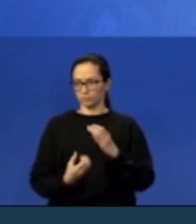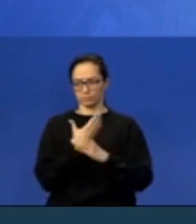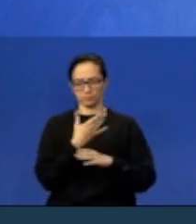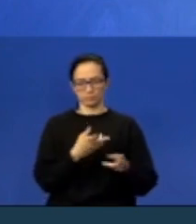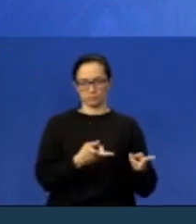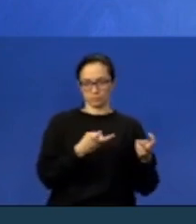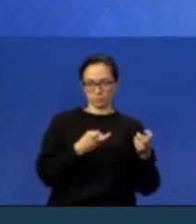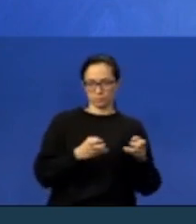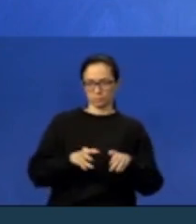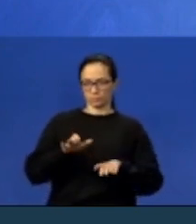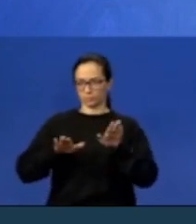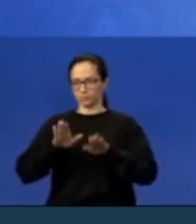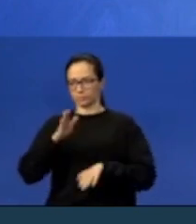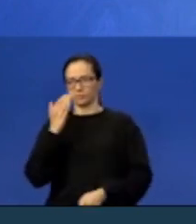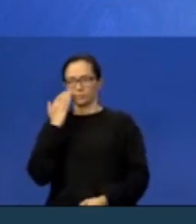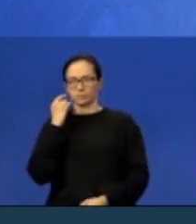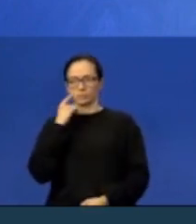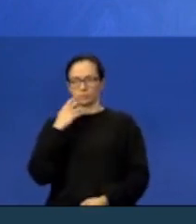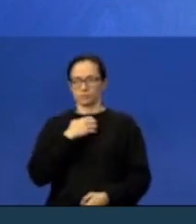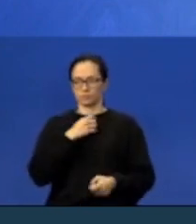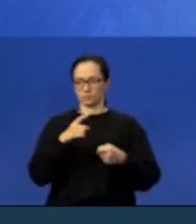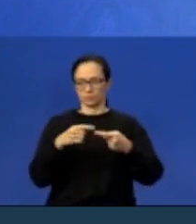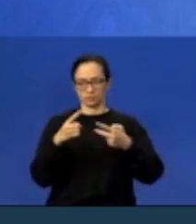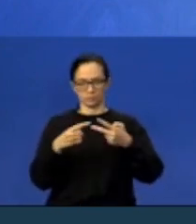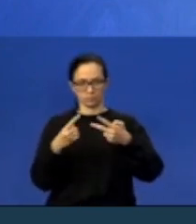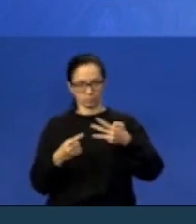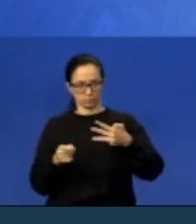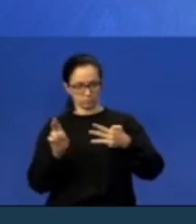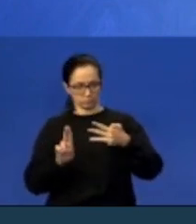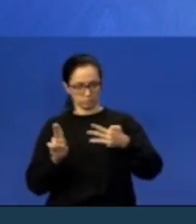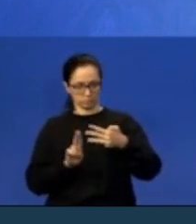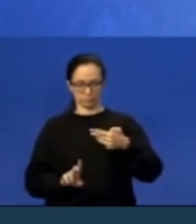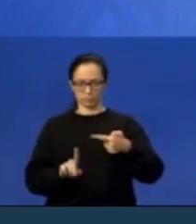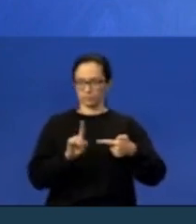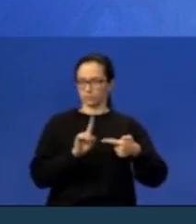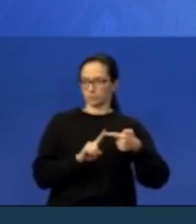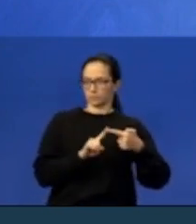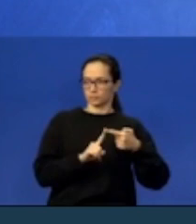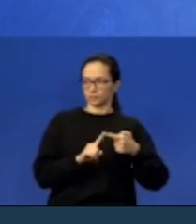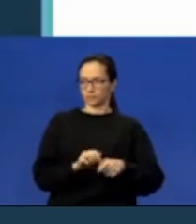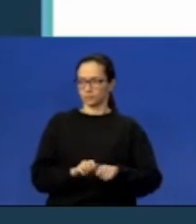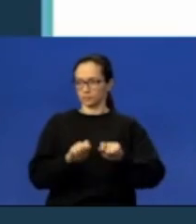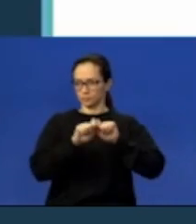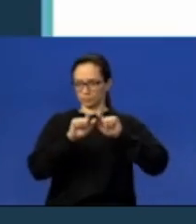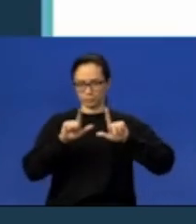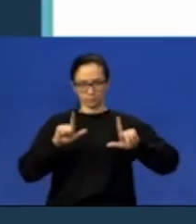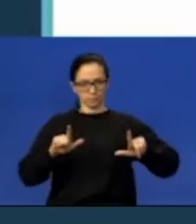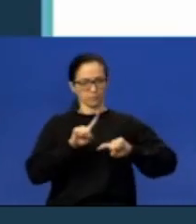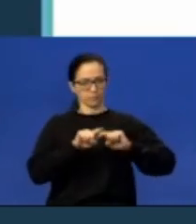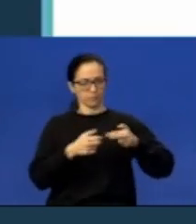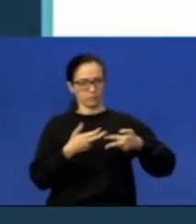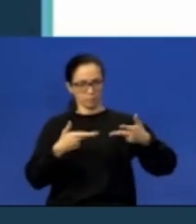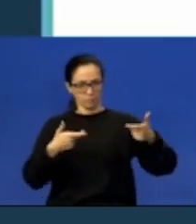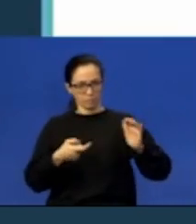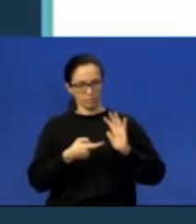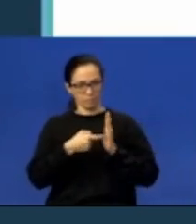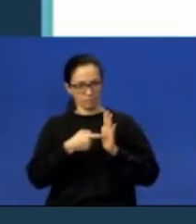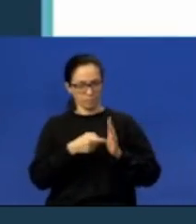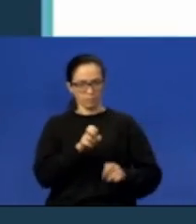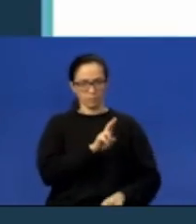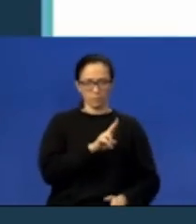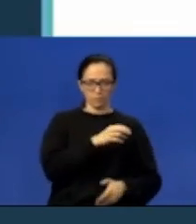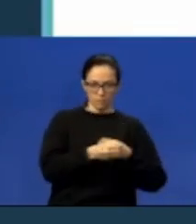ela depende principalmente de 3 itens. Esses itens são o aparelho de raio-x e os seus acessórios,